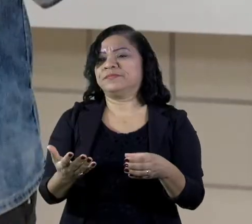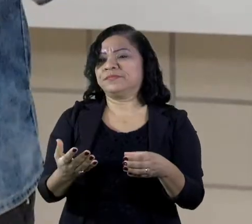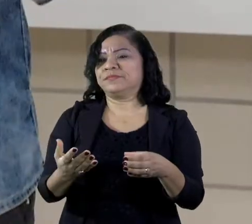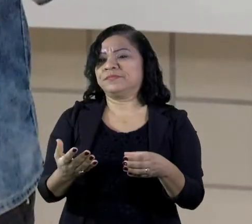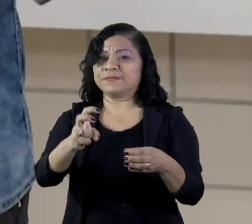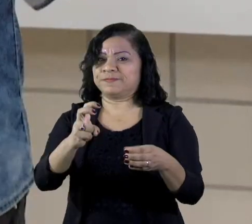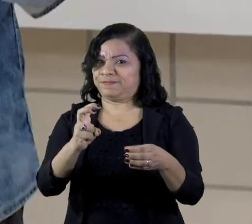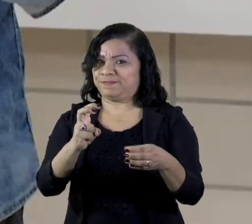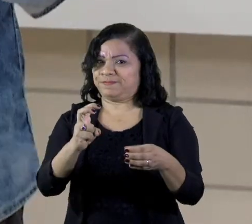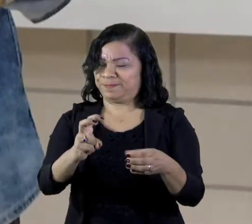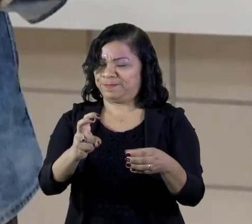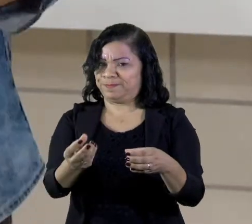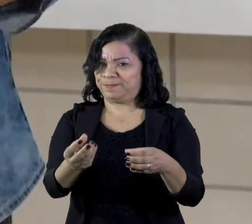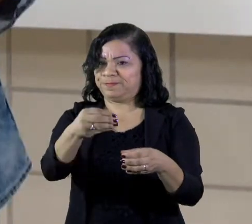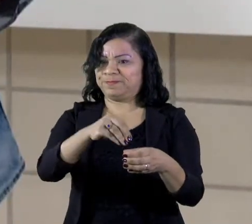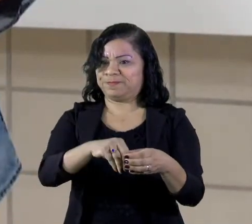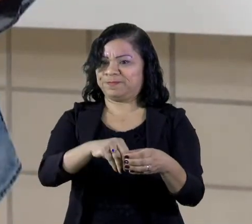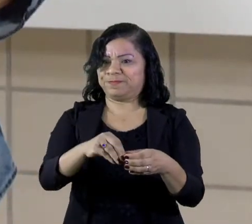5